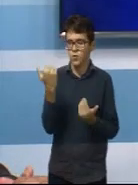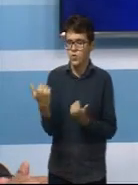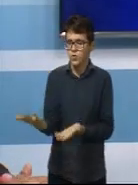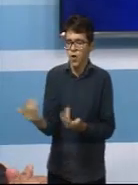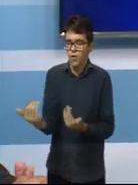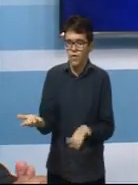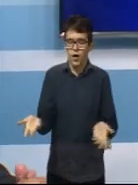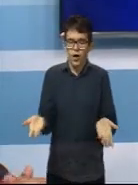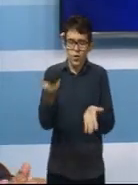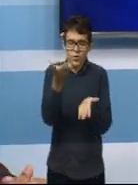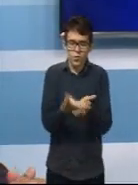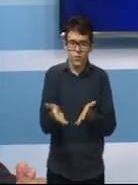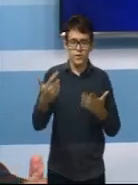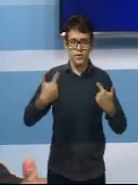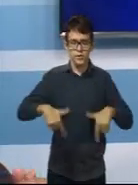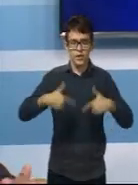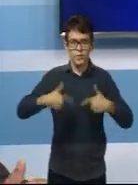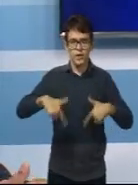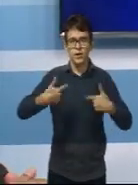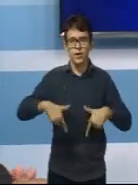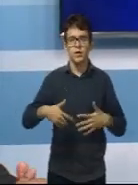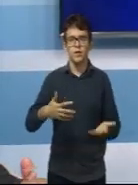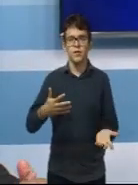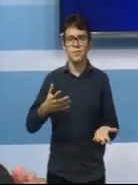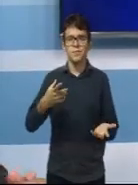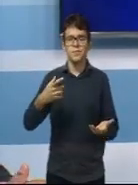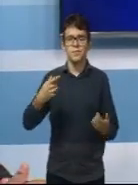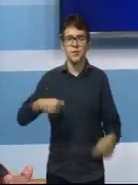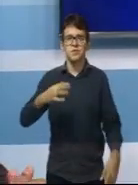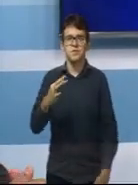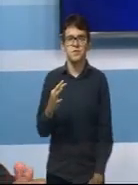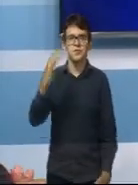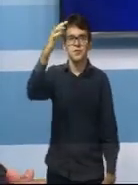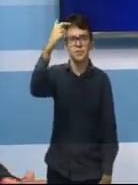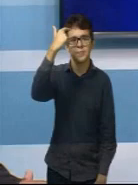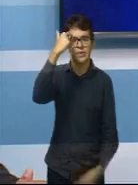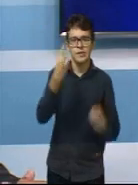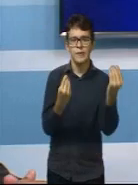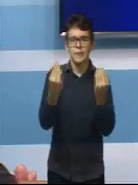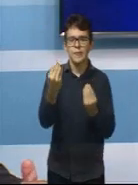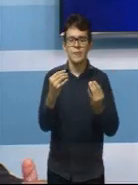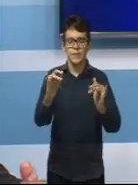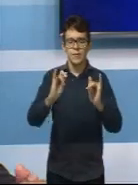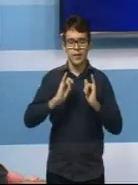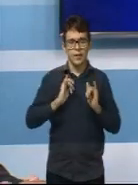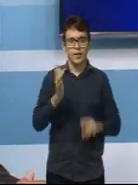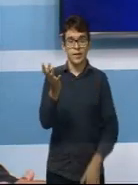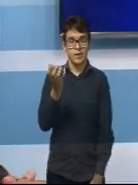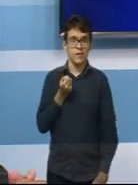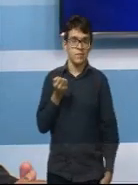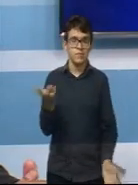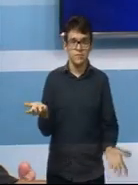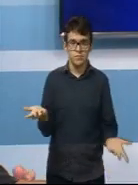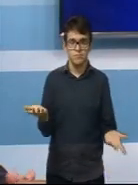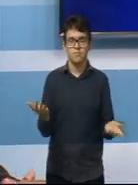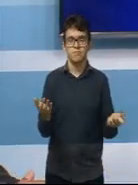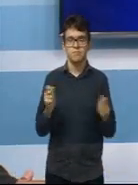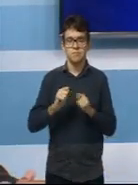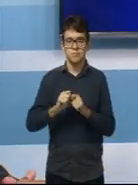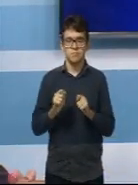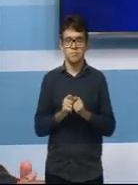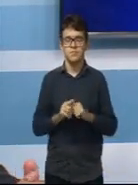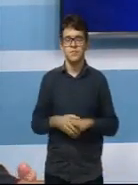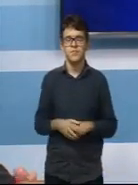iniciam sua vida agora, porque não sabem que tipo de previdência vão ter no final para suas aposentadorias. Veja que cria